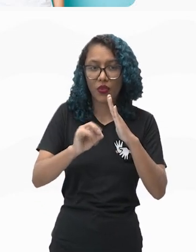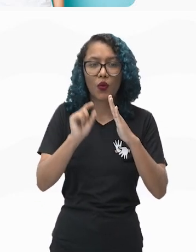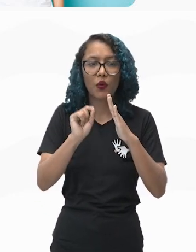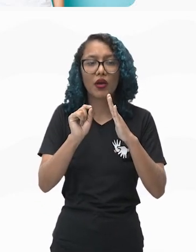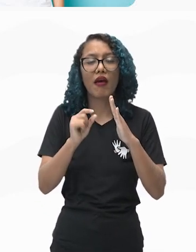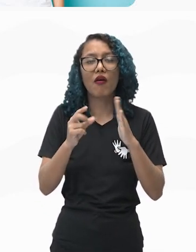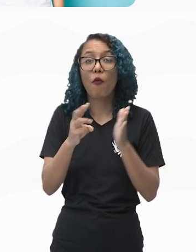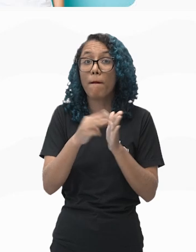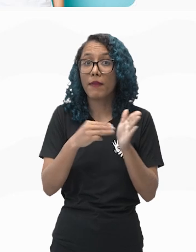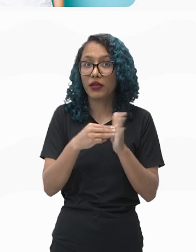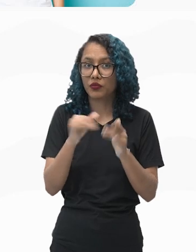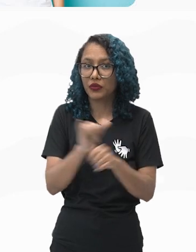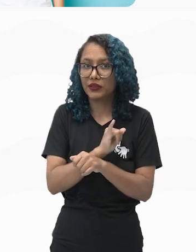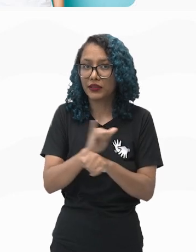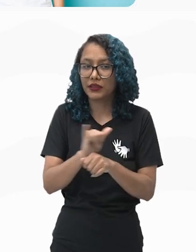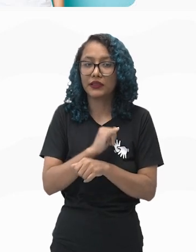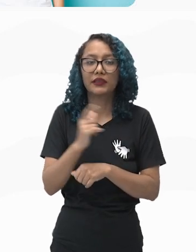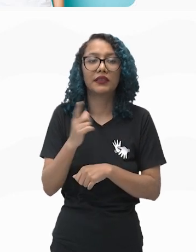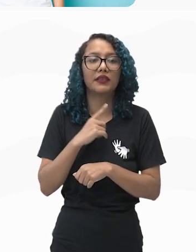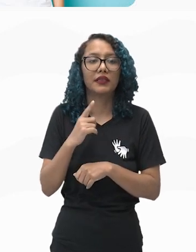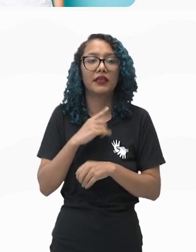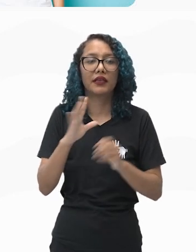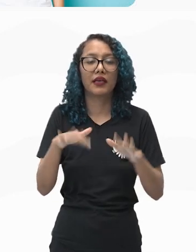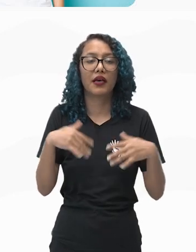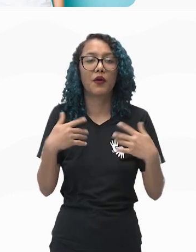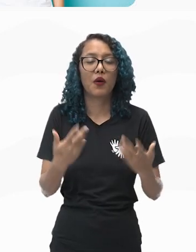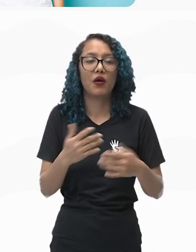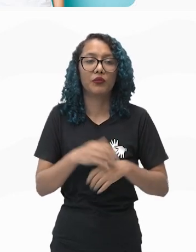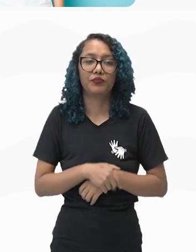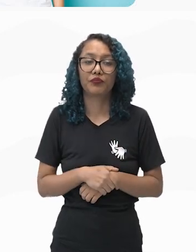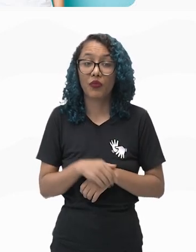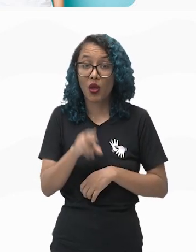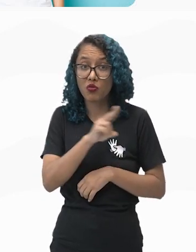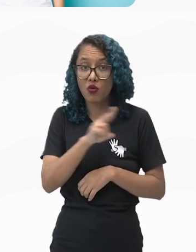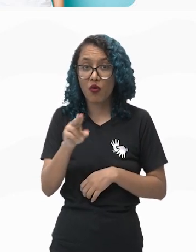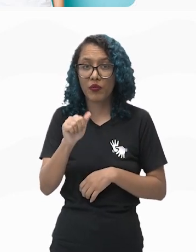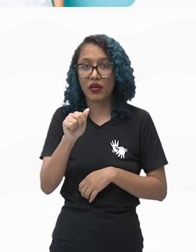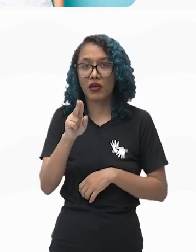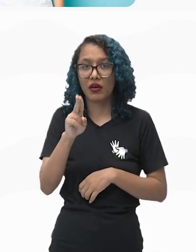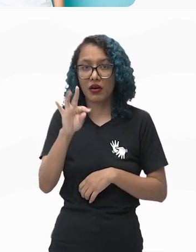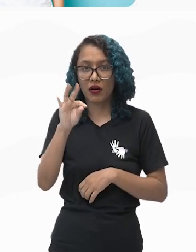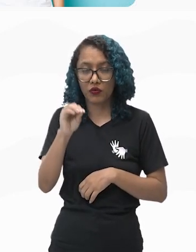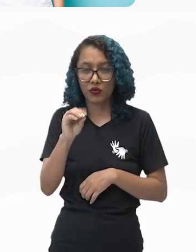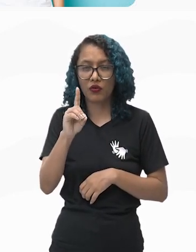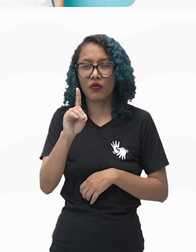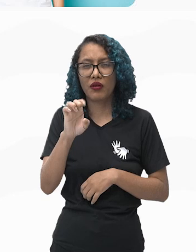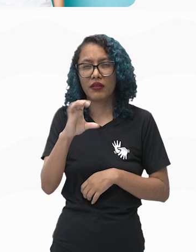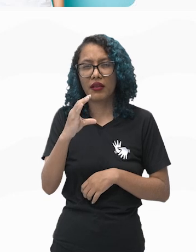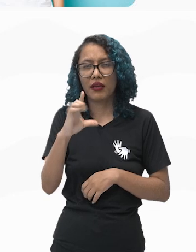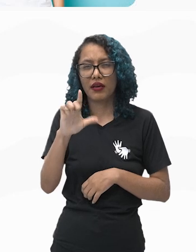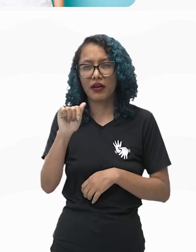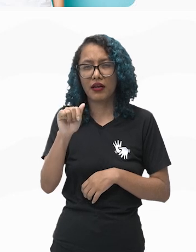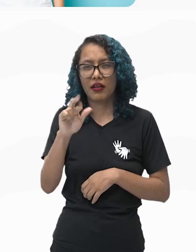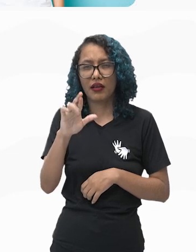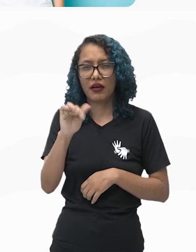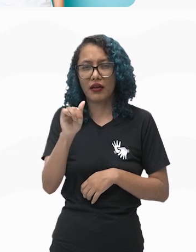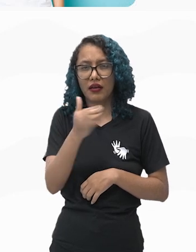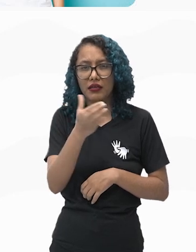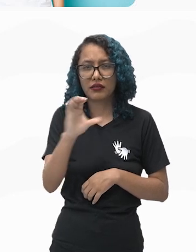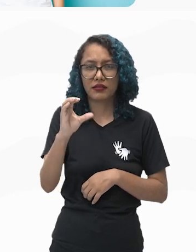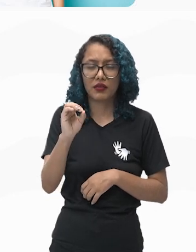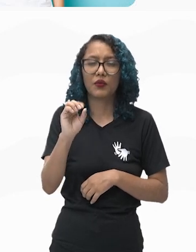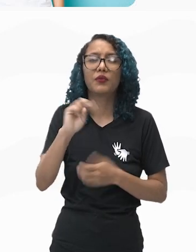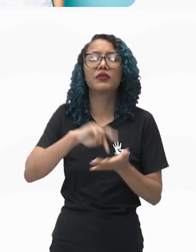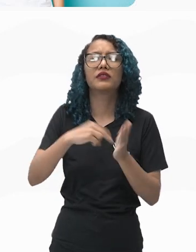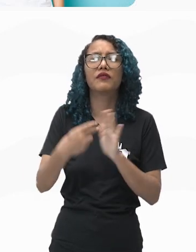um método. Esse método é a autodeclaração. Sim, o que significa isso, gente? Na